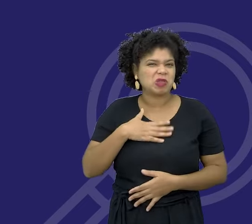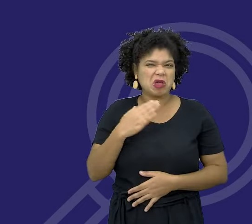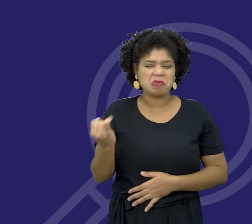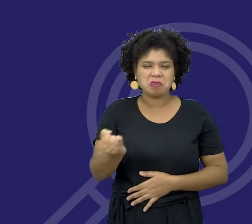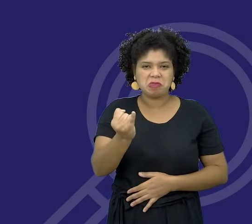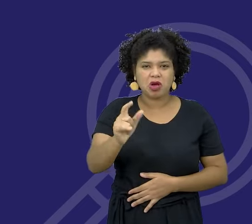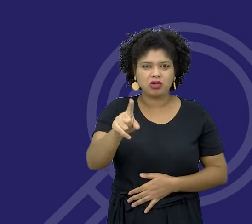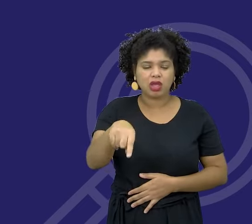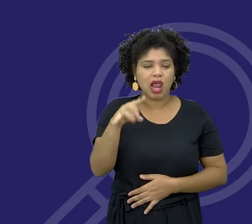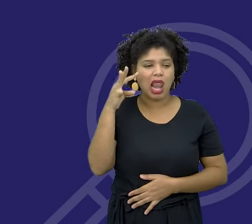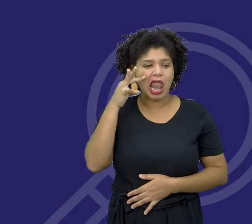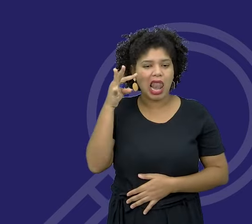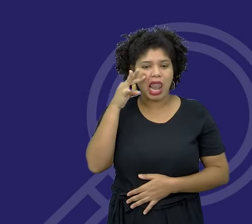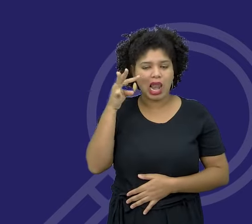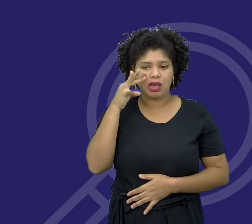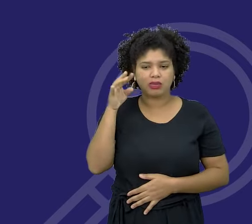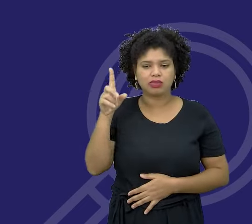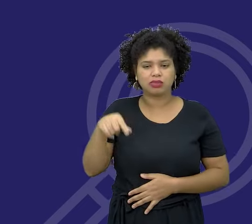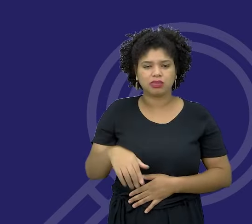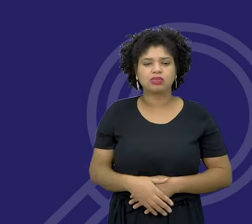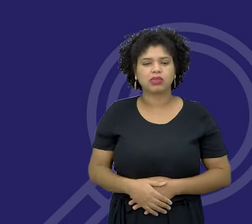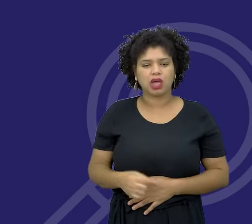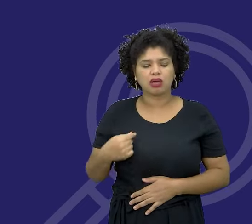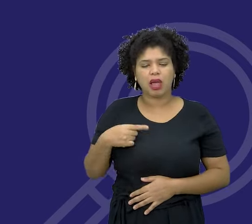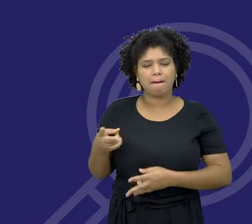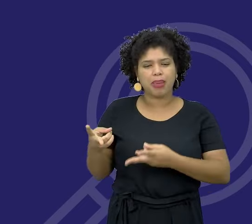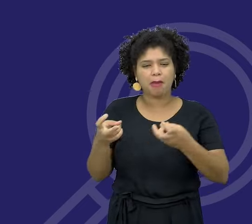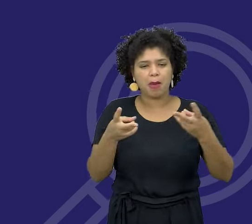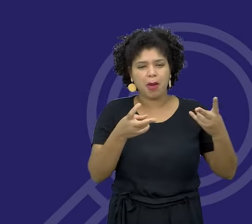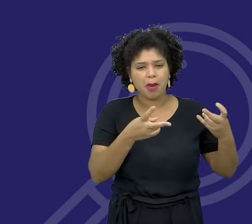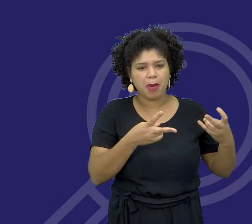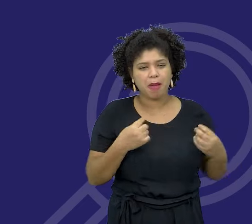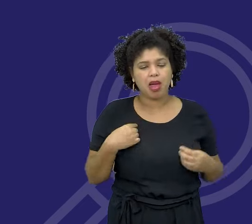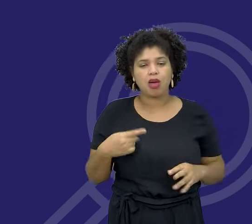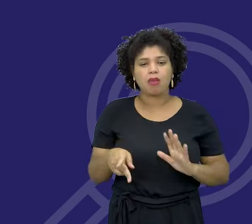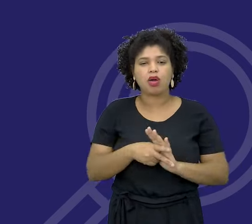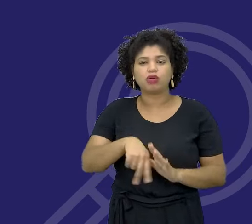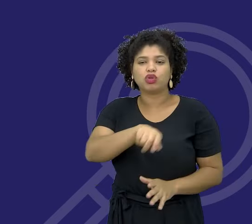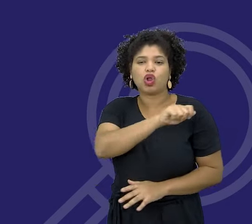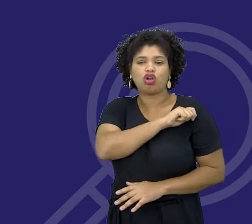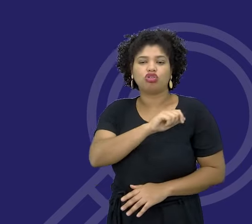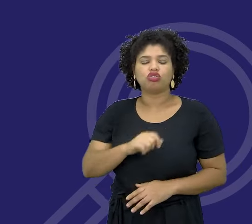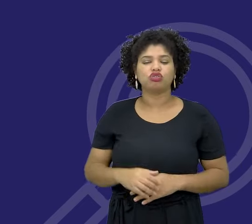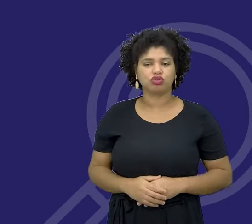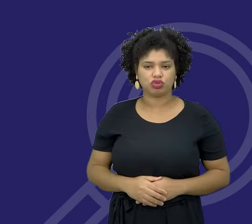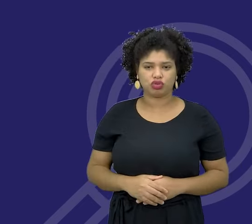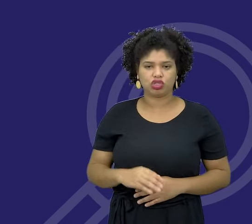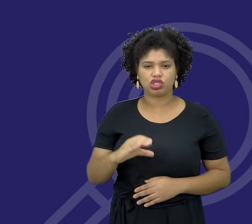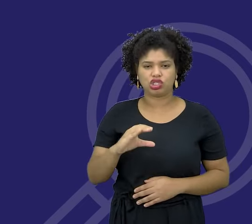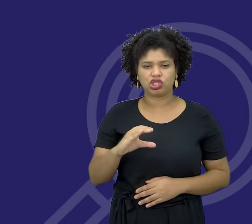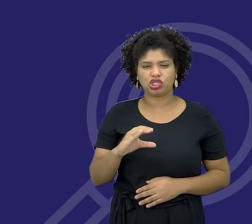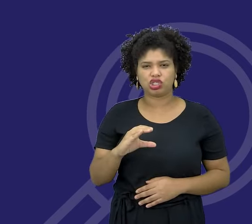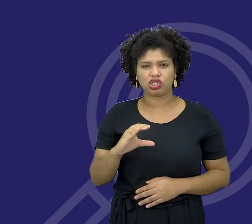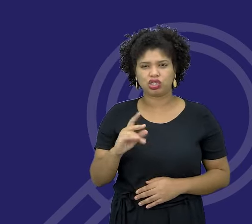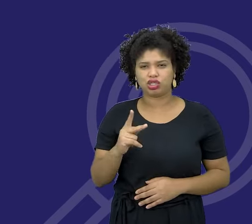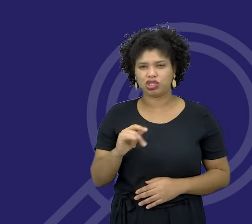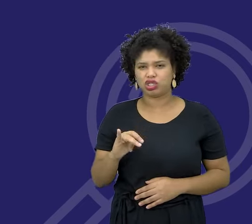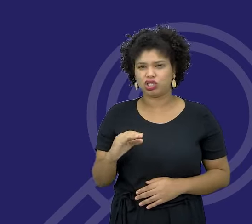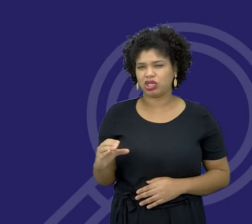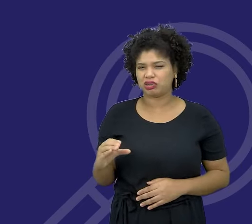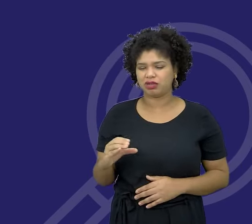importante, muito bacana essa visão da ONU chique, porque você, professor, vai